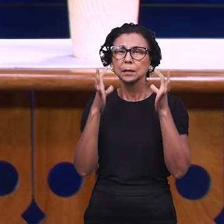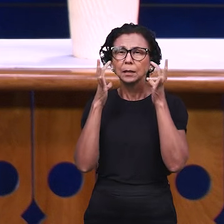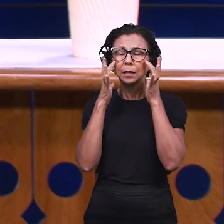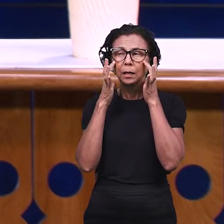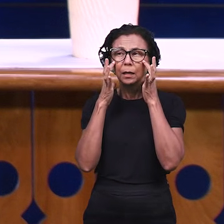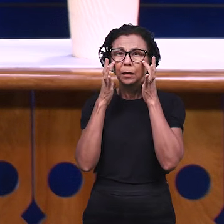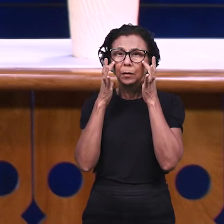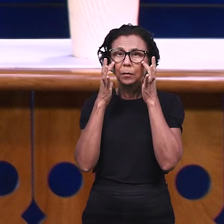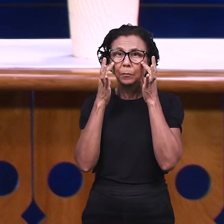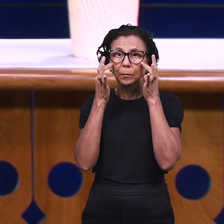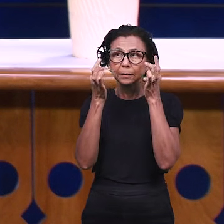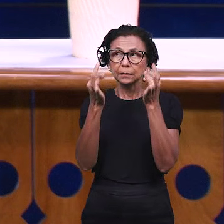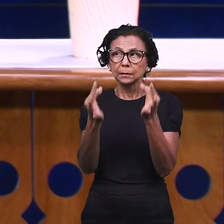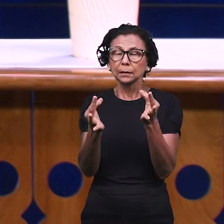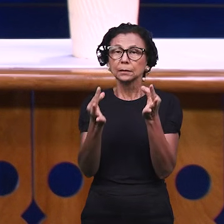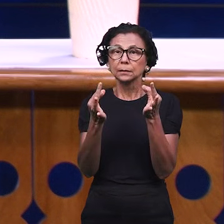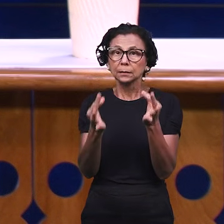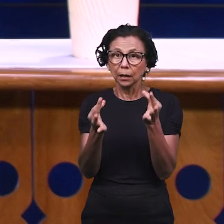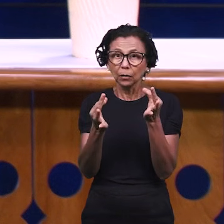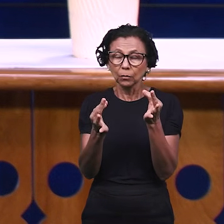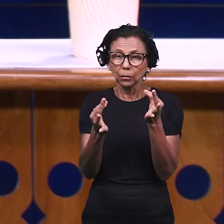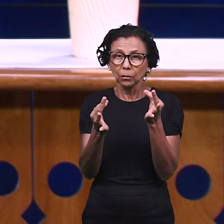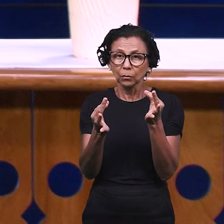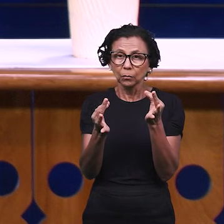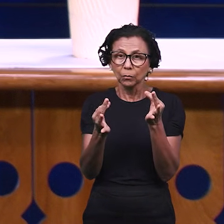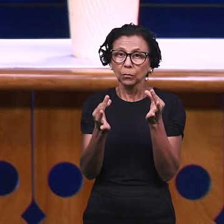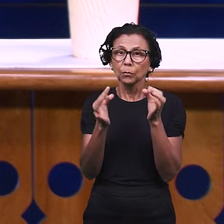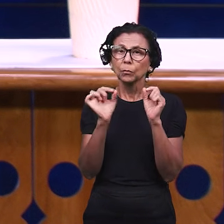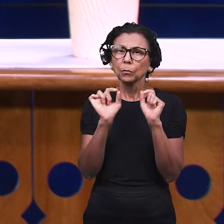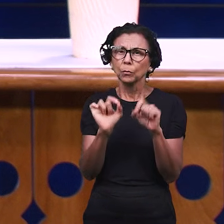tem ouvidos? É aquele que tem